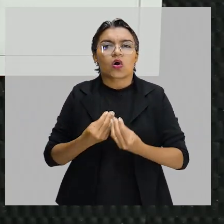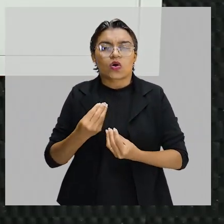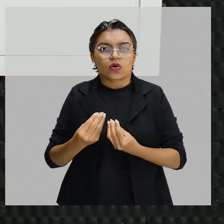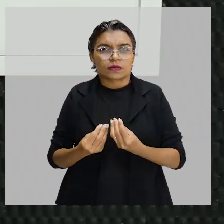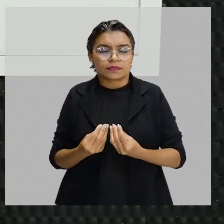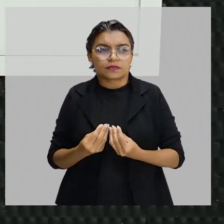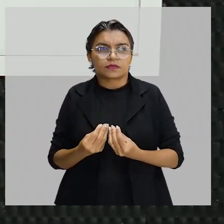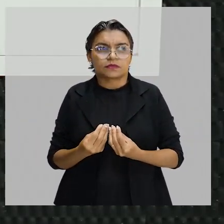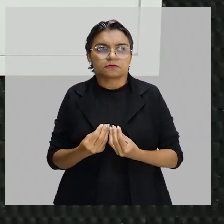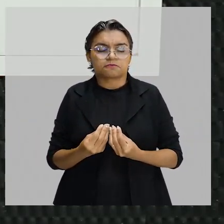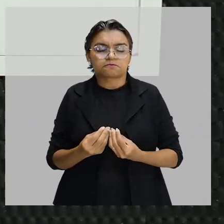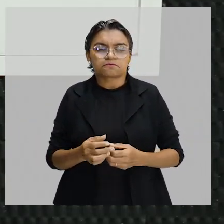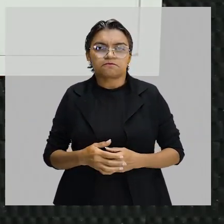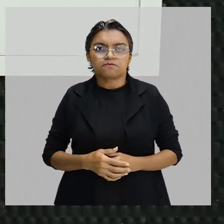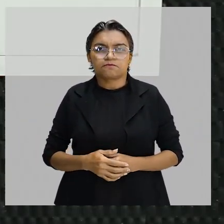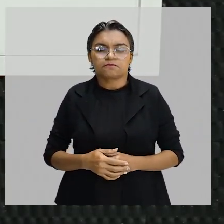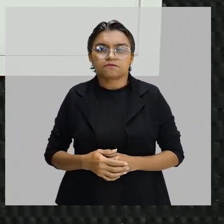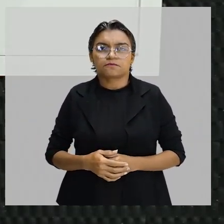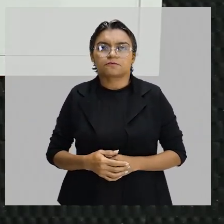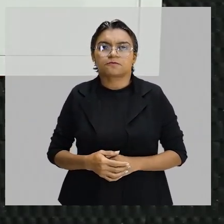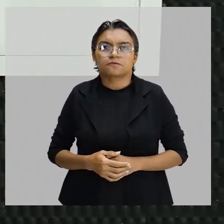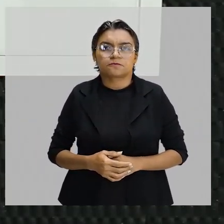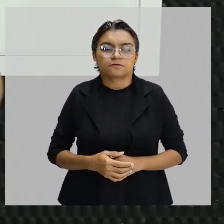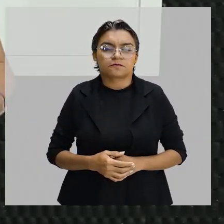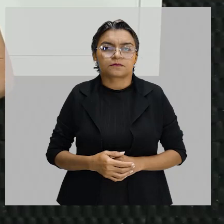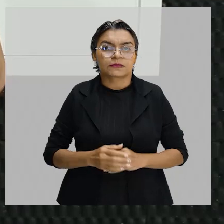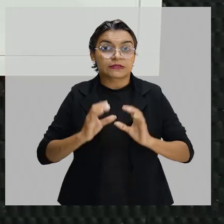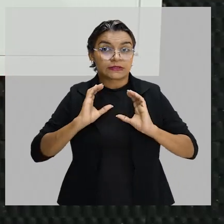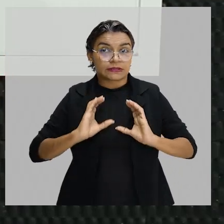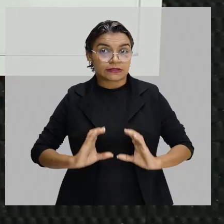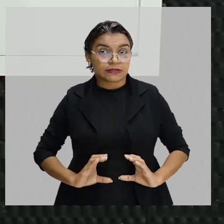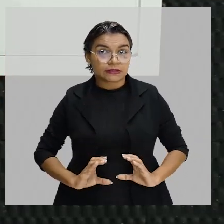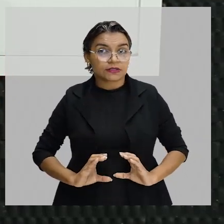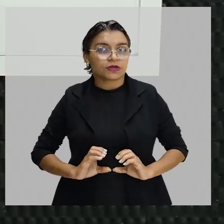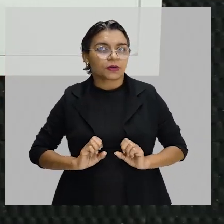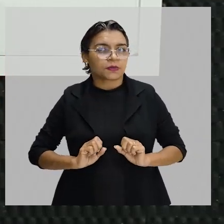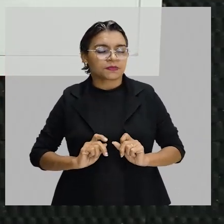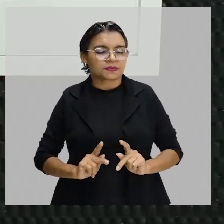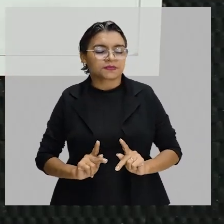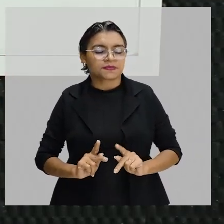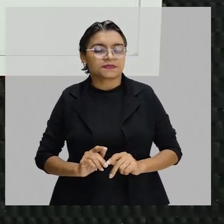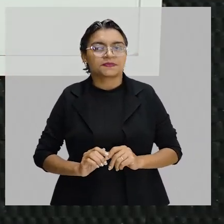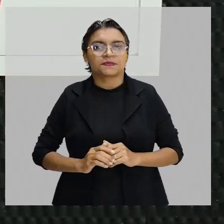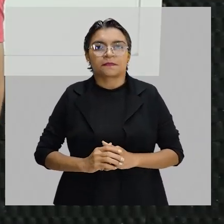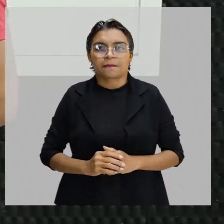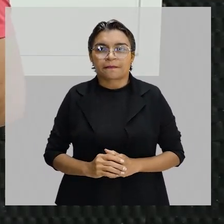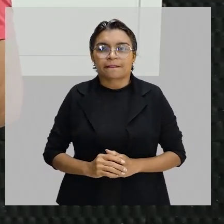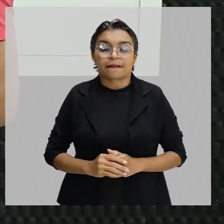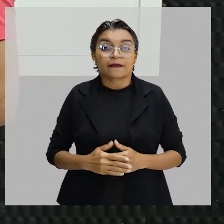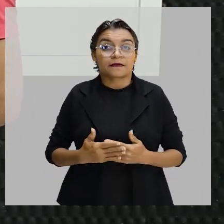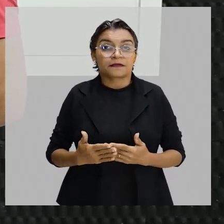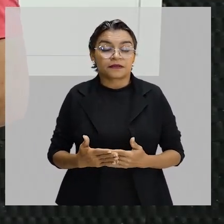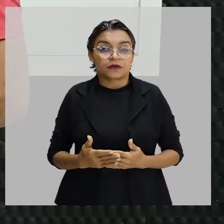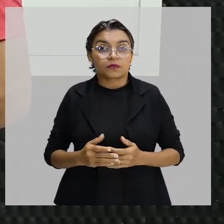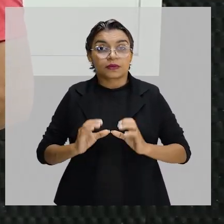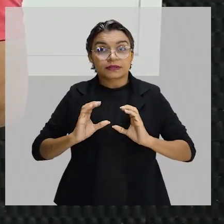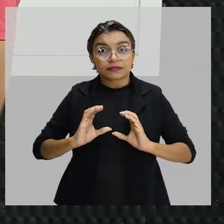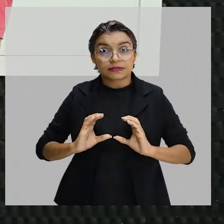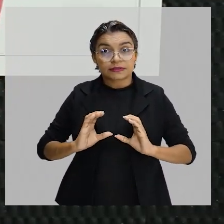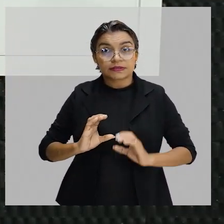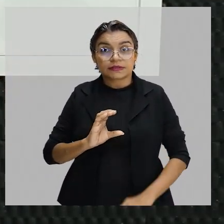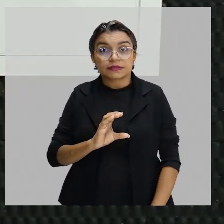nós consideramos como cidadania, correto? E aí veja só, essa